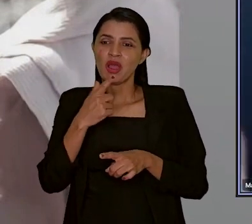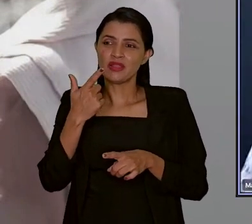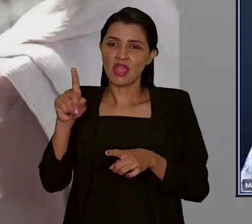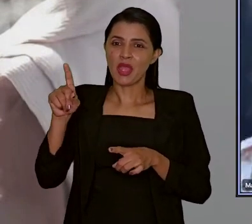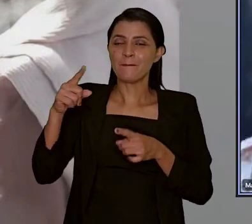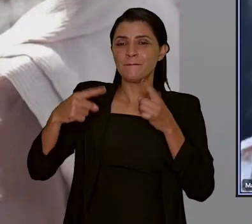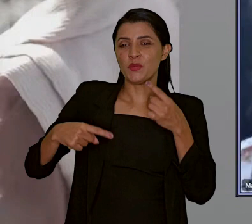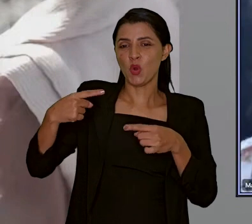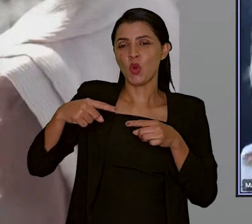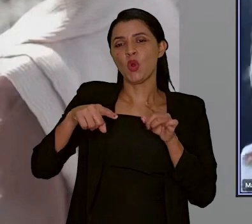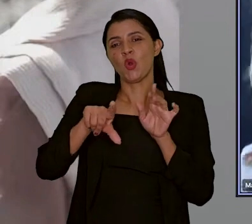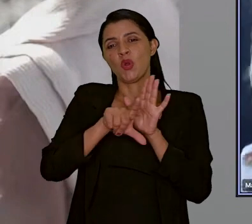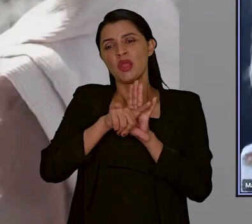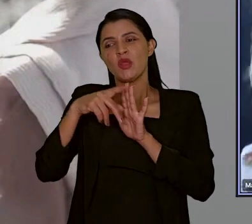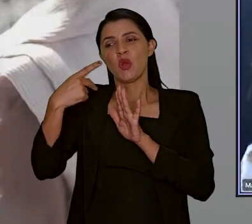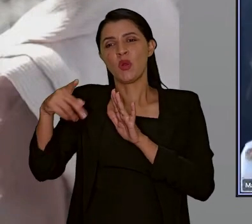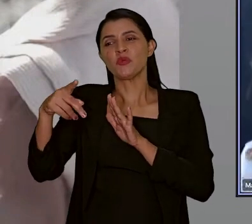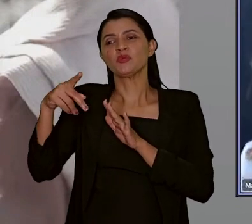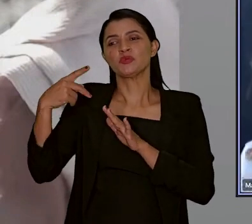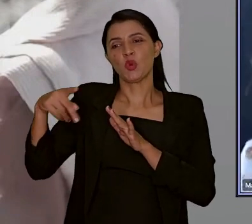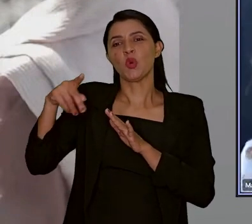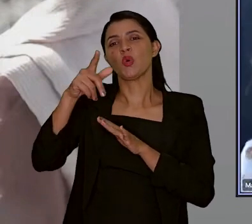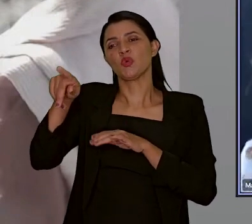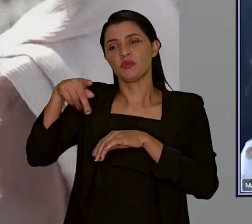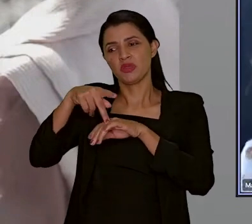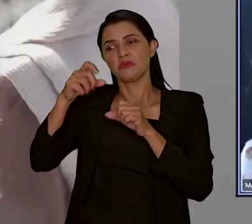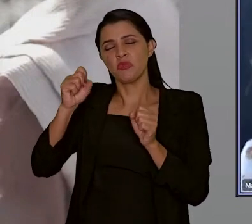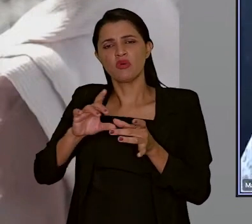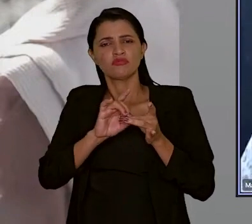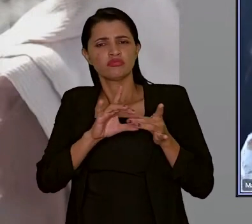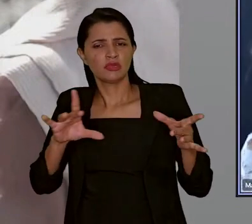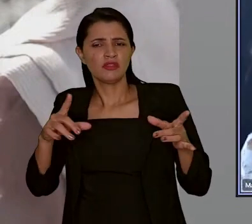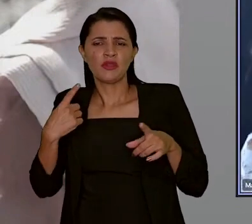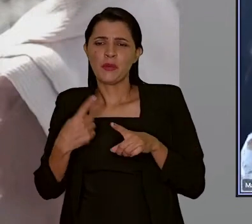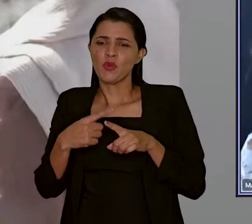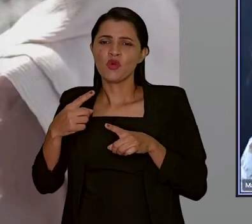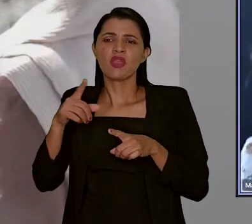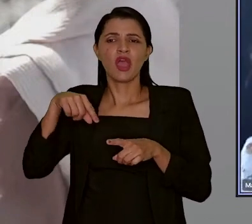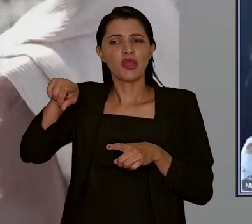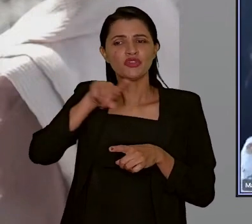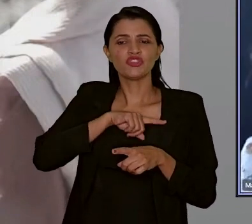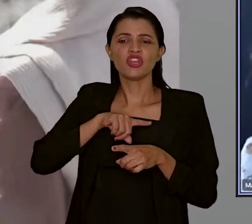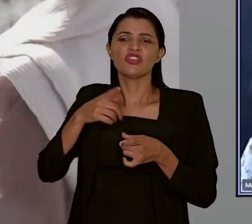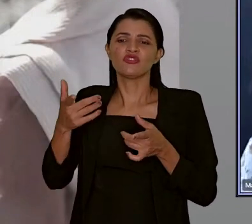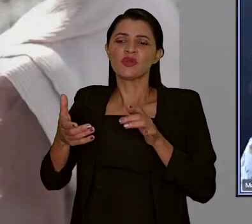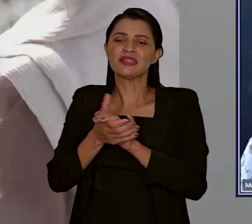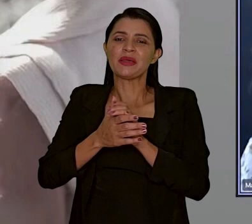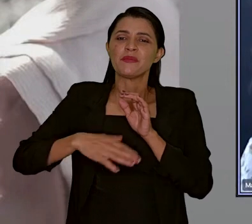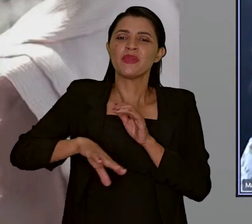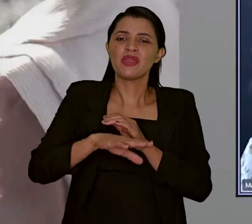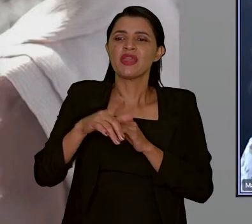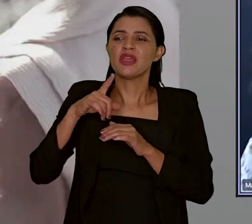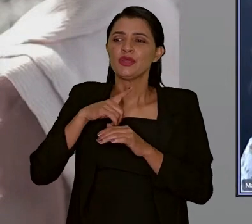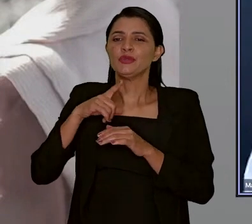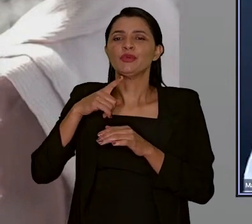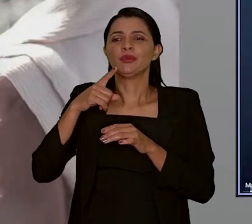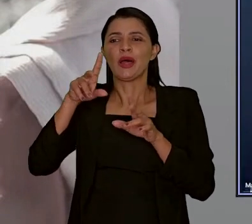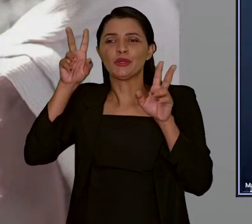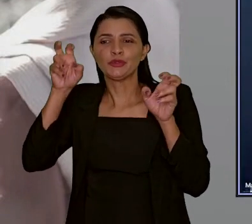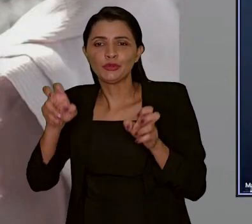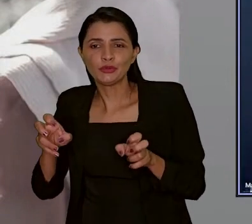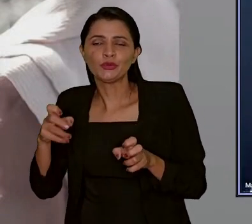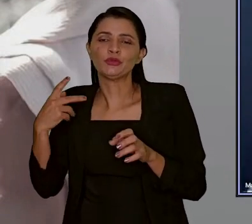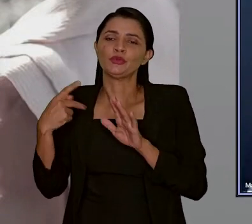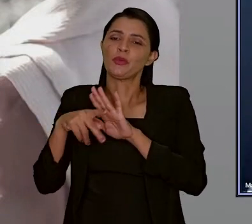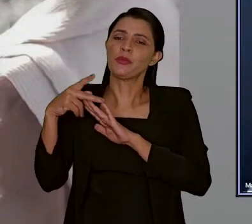yo puedo hablar libremente, porque los dos somos jueces de enlace. No nos va en el asunto nada, o sea,